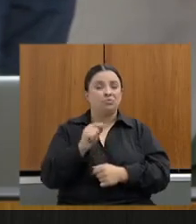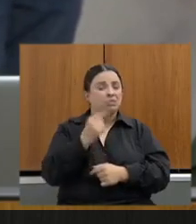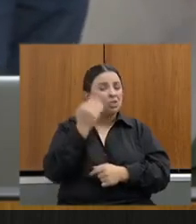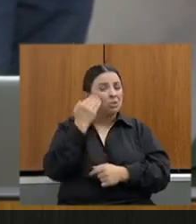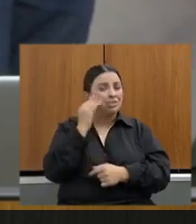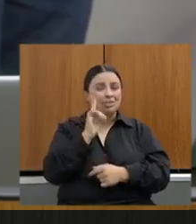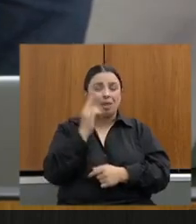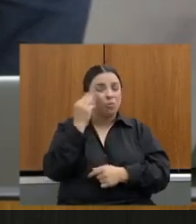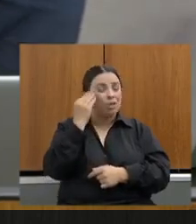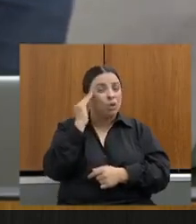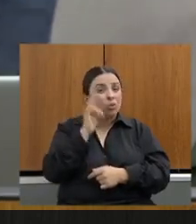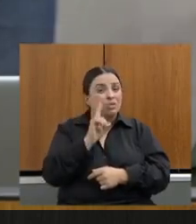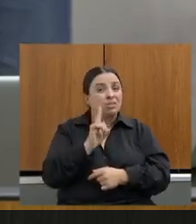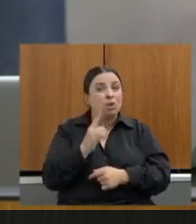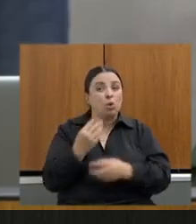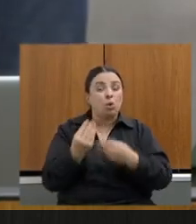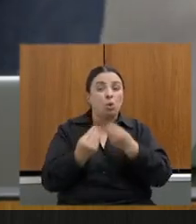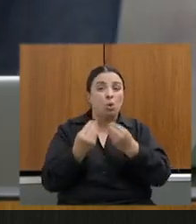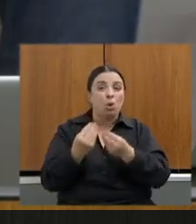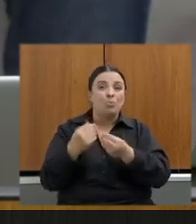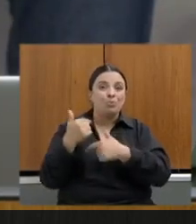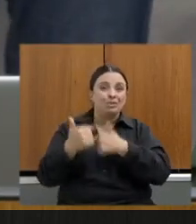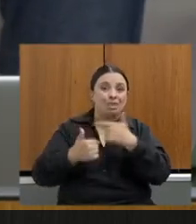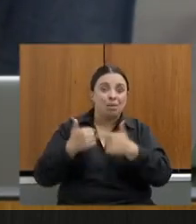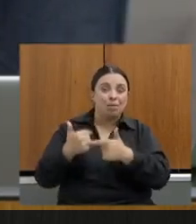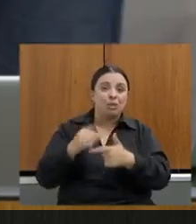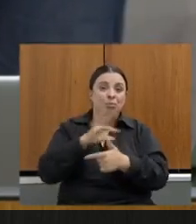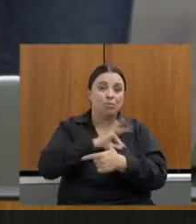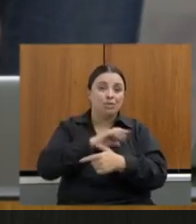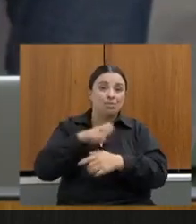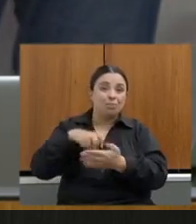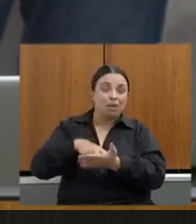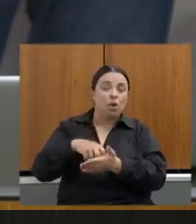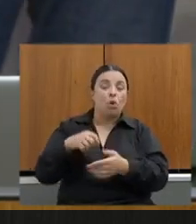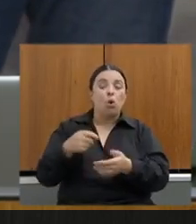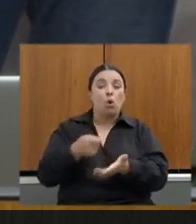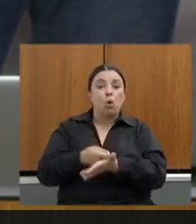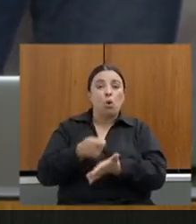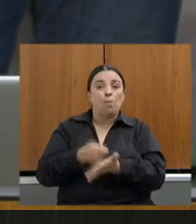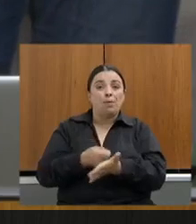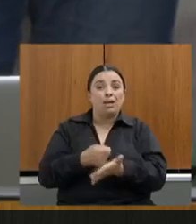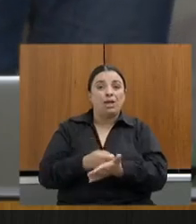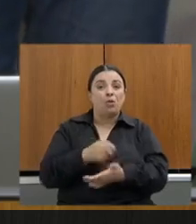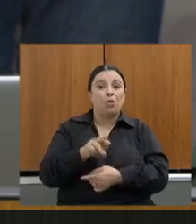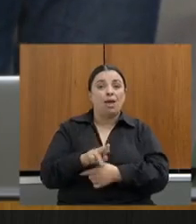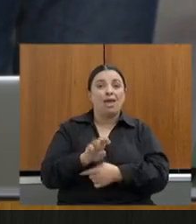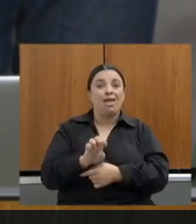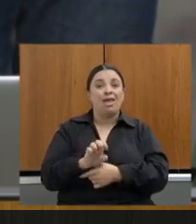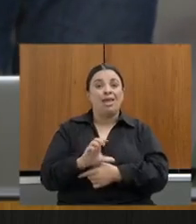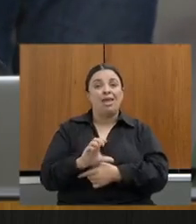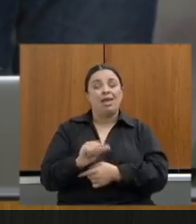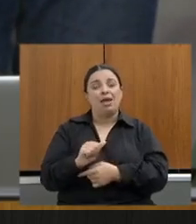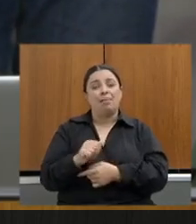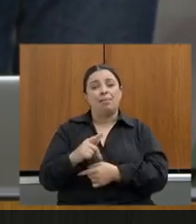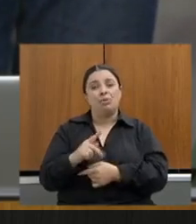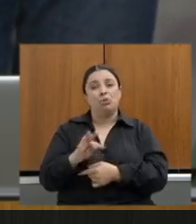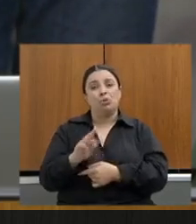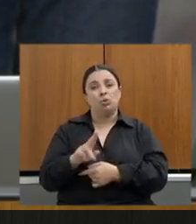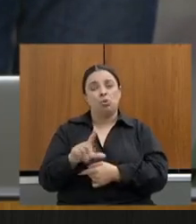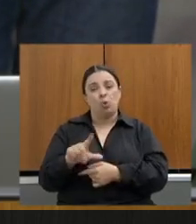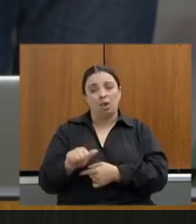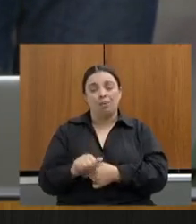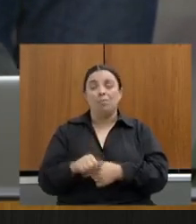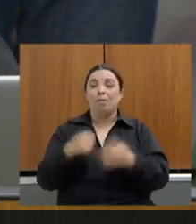trabalho que esses policiais penais nos deram Cubana recaptura a porta eu tenho que fazer um texto mas